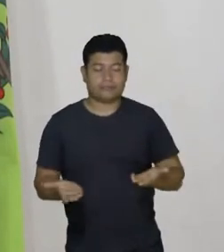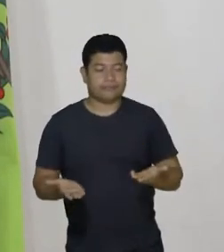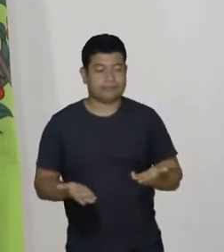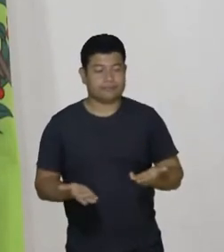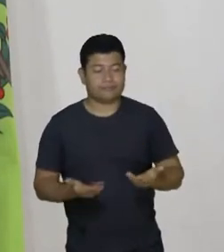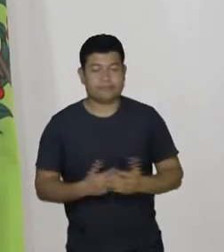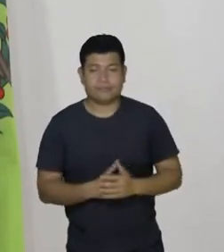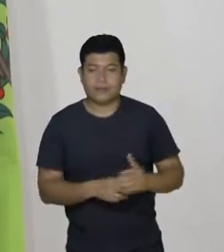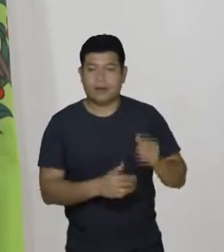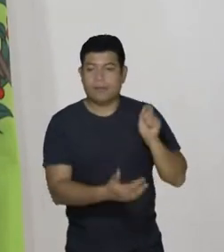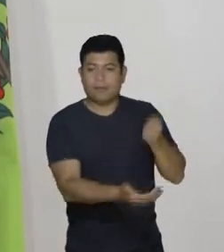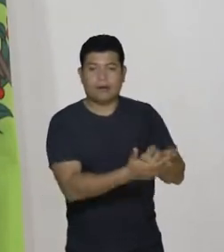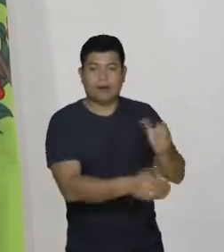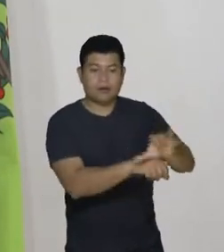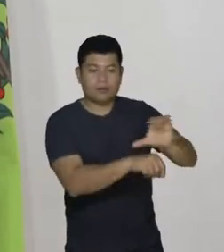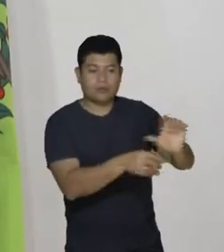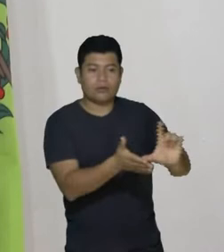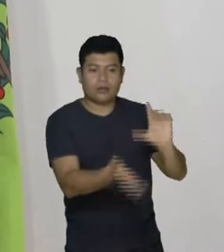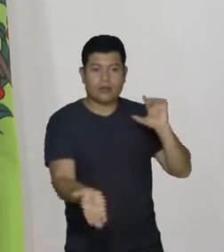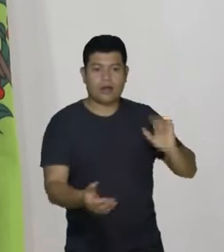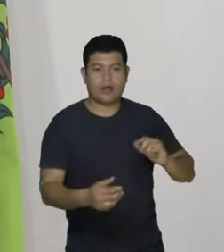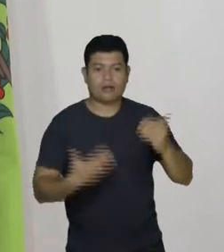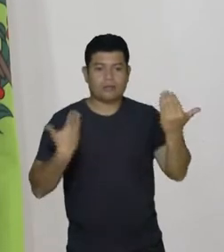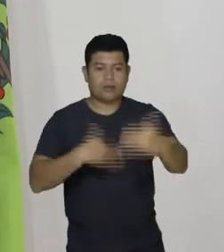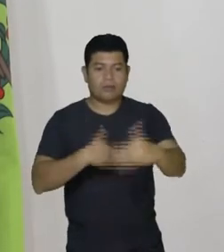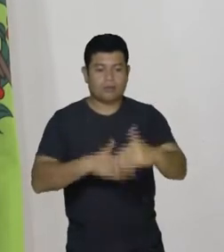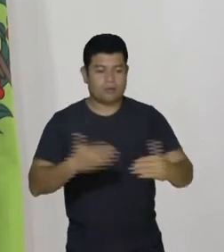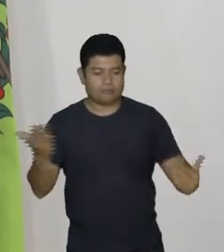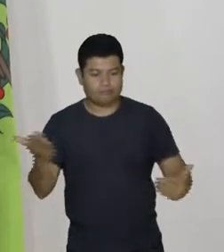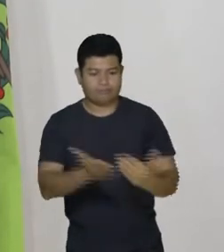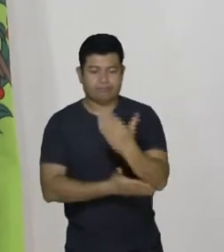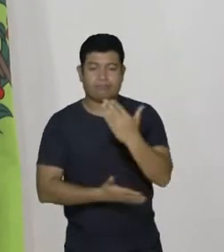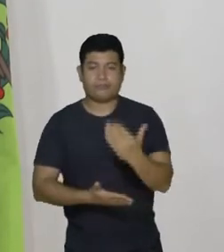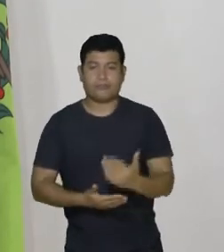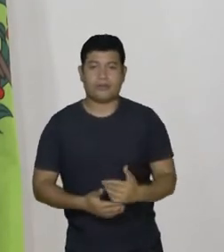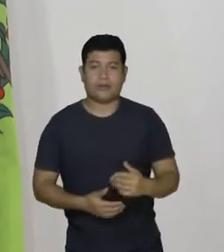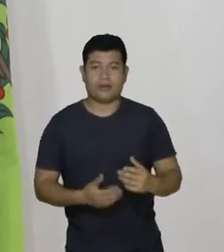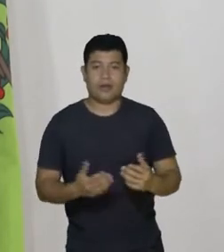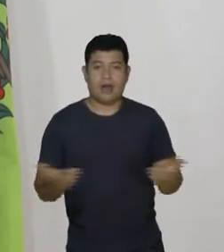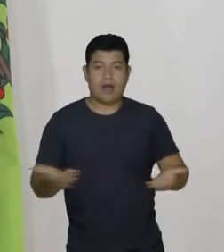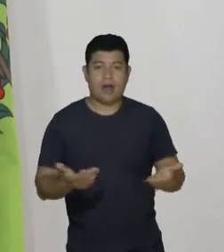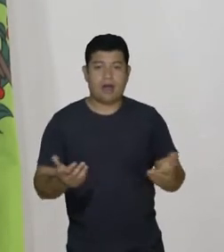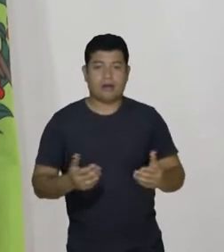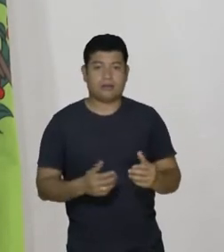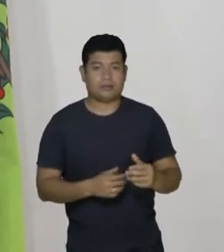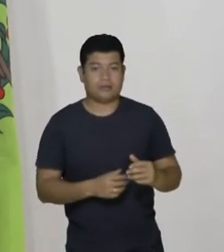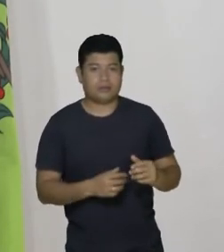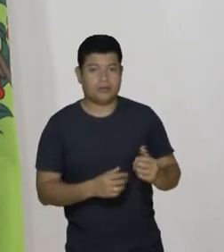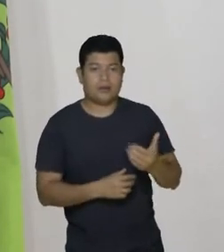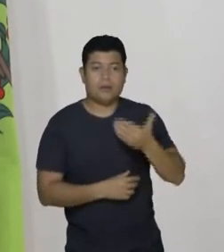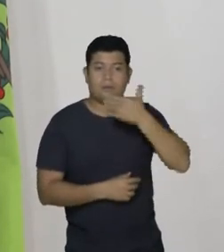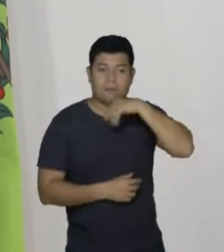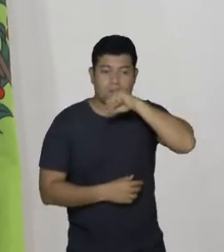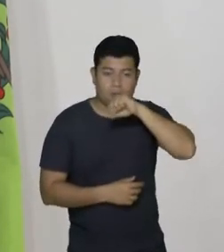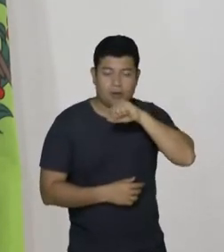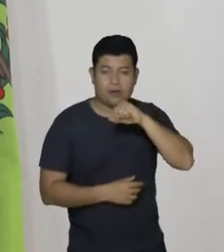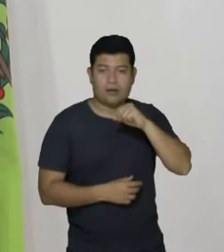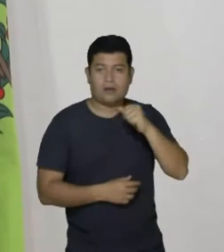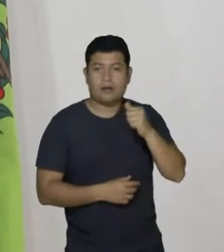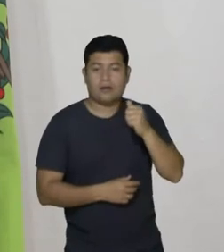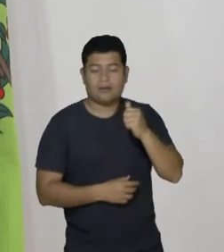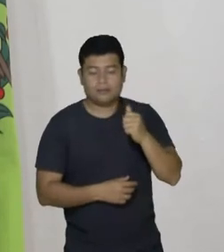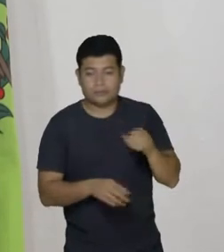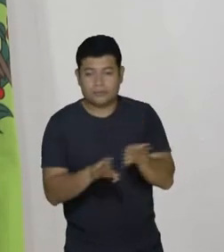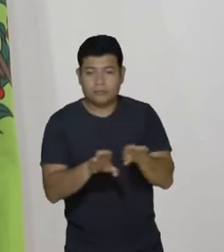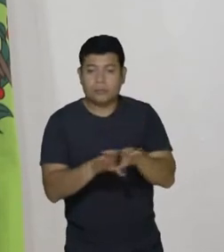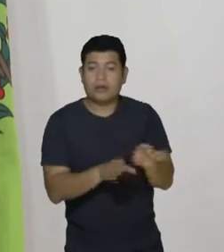cursinho? A grande gritaria é de pais e alunos de universidades